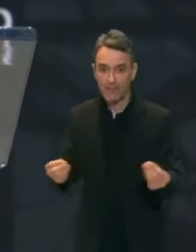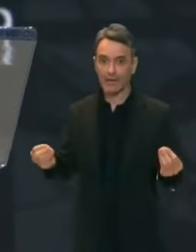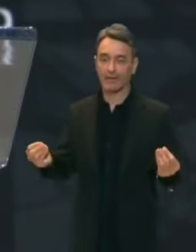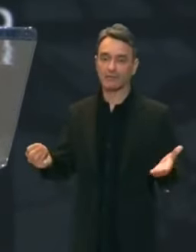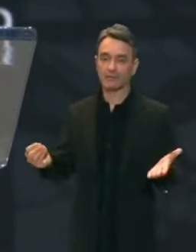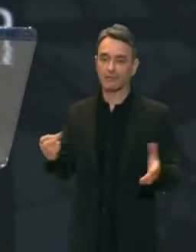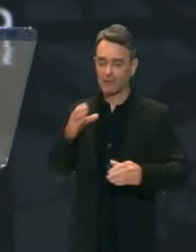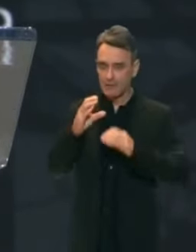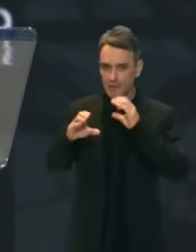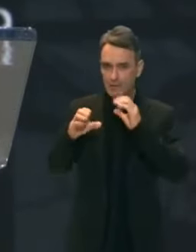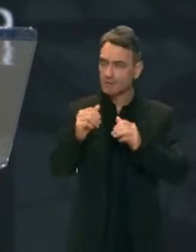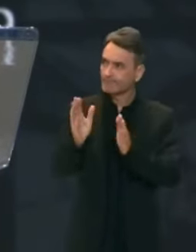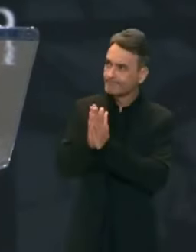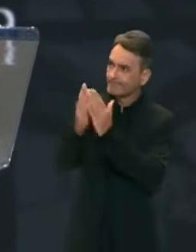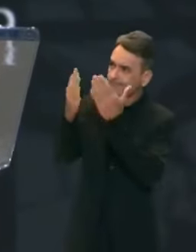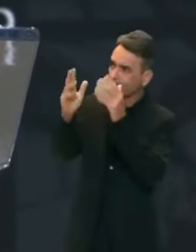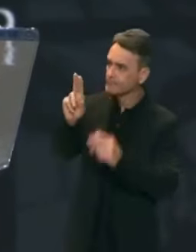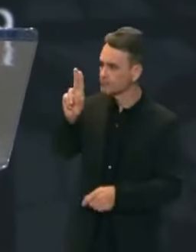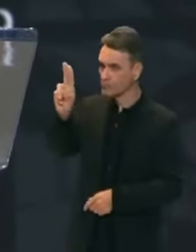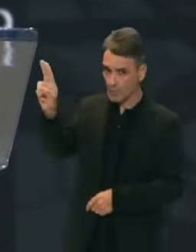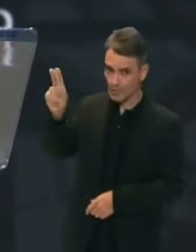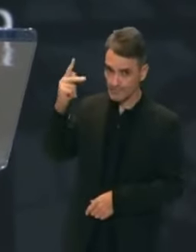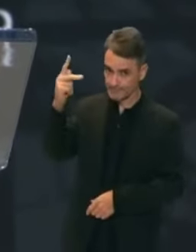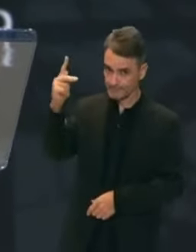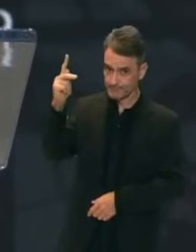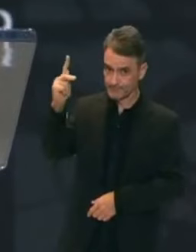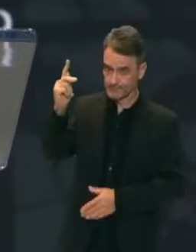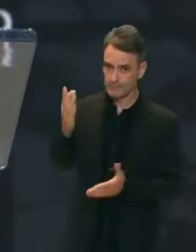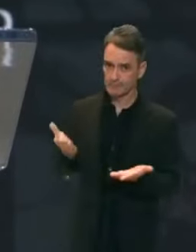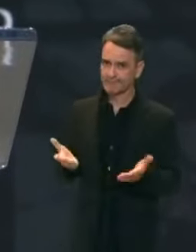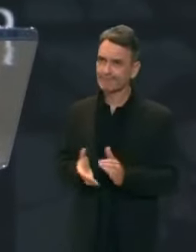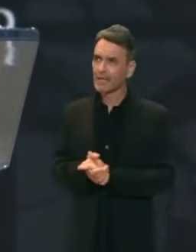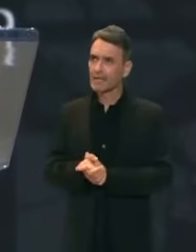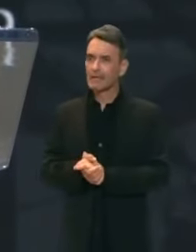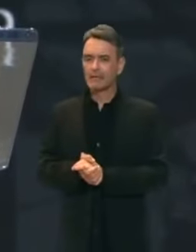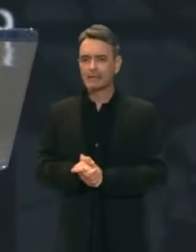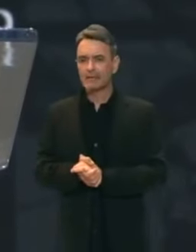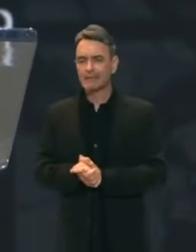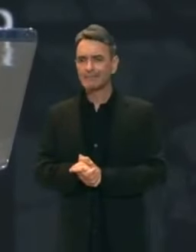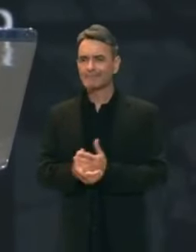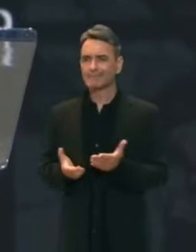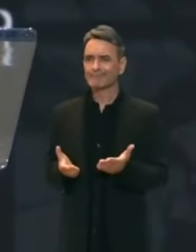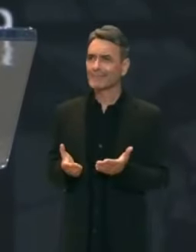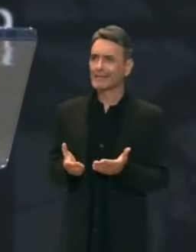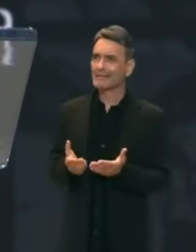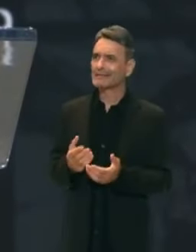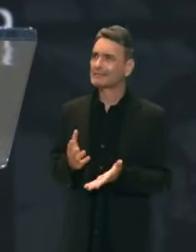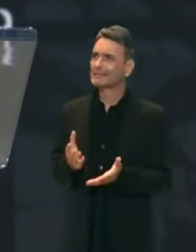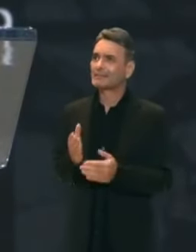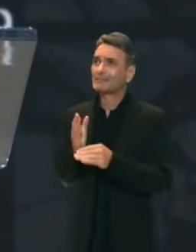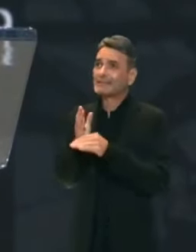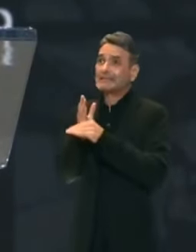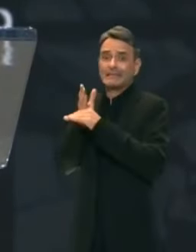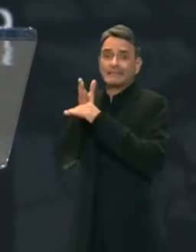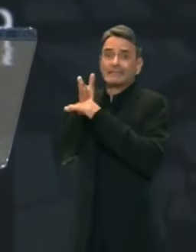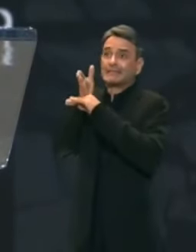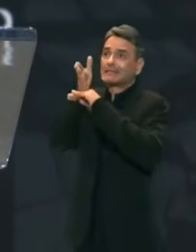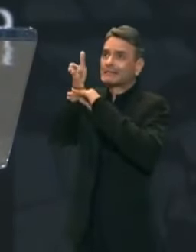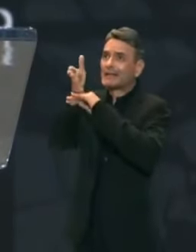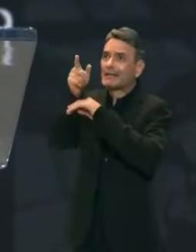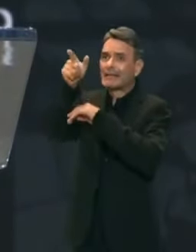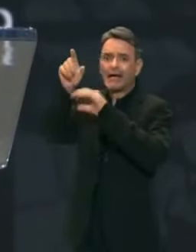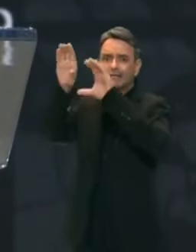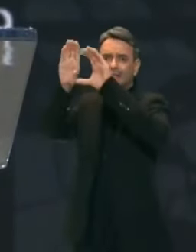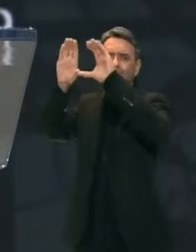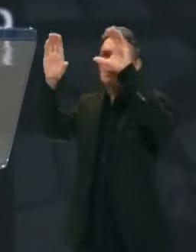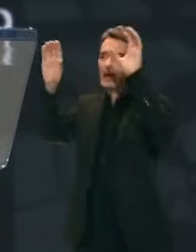cantamos e exaltamos esse nome, é como se nós adentrássemos a sala do trono, porque